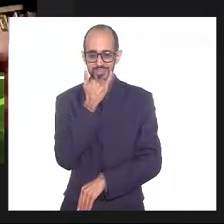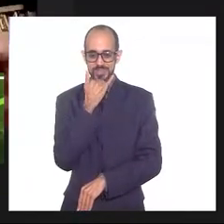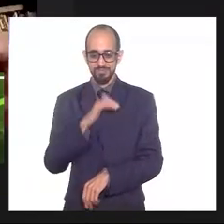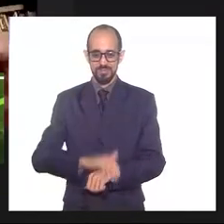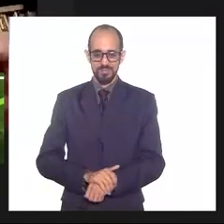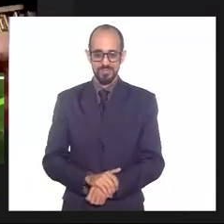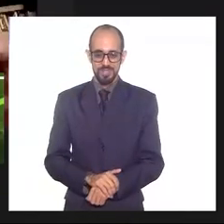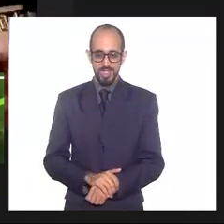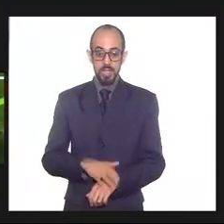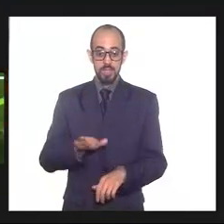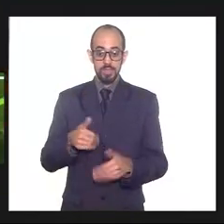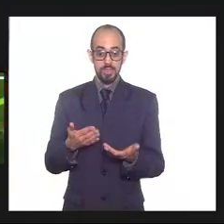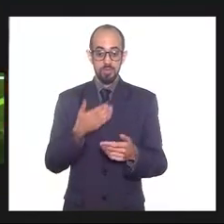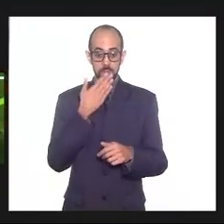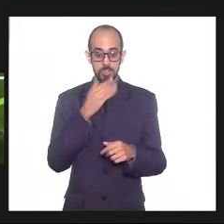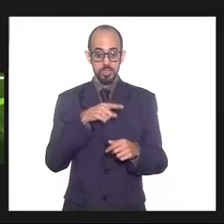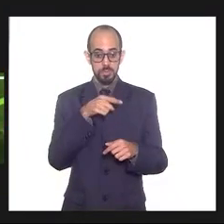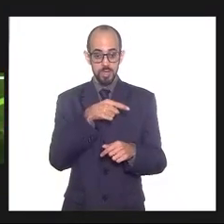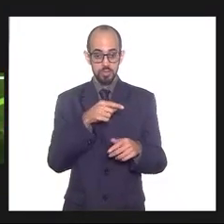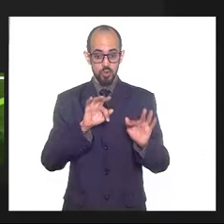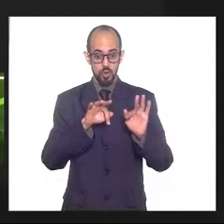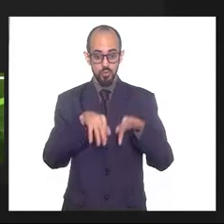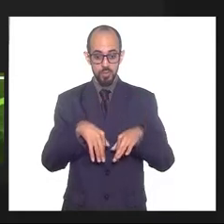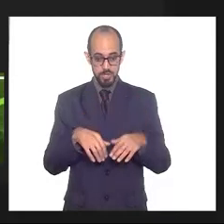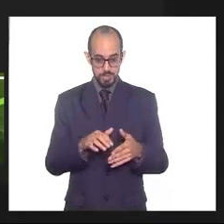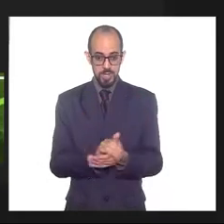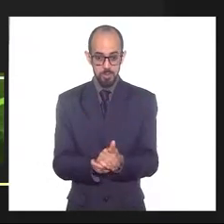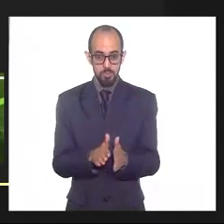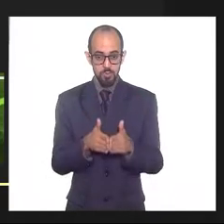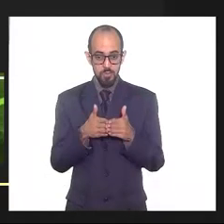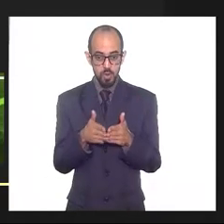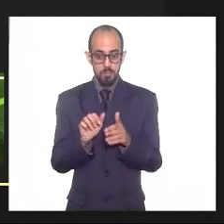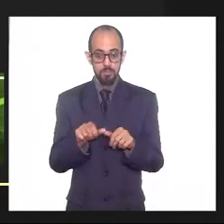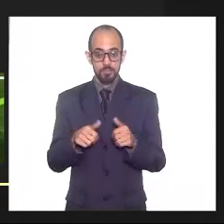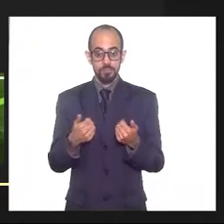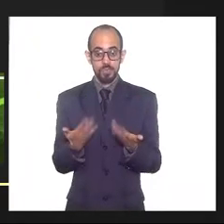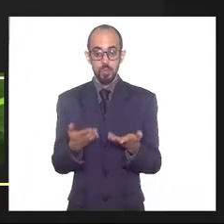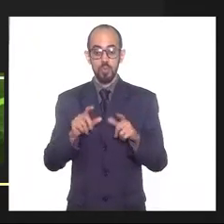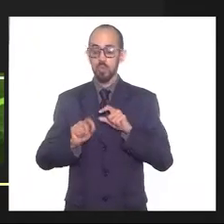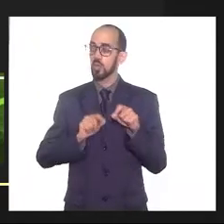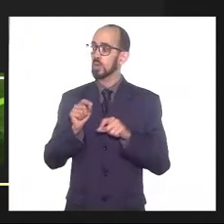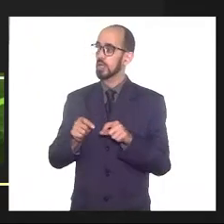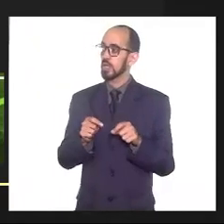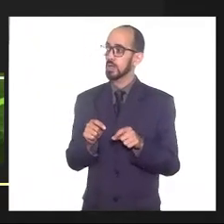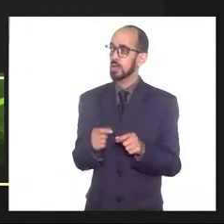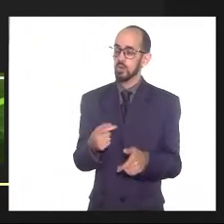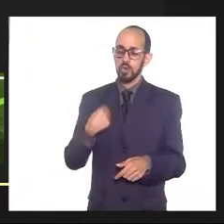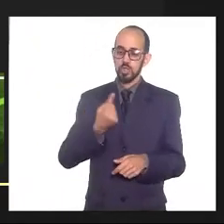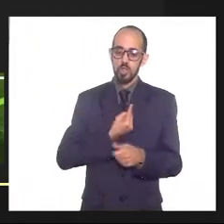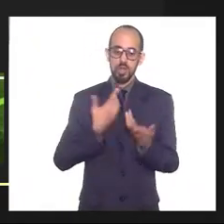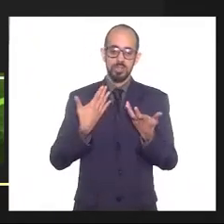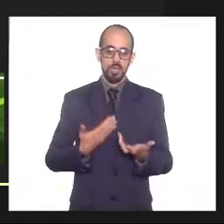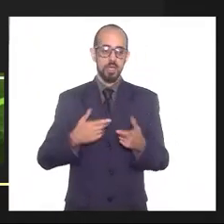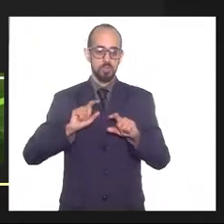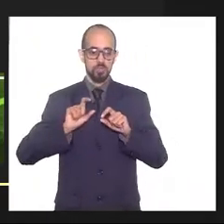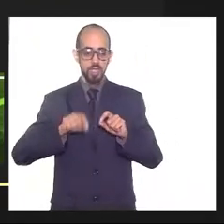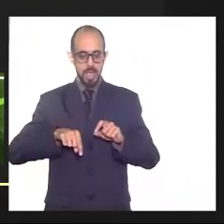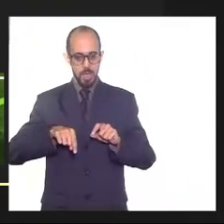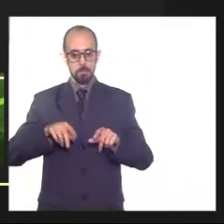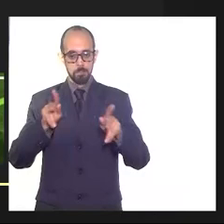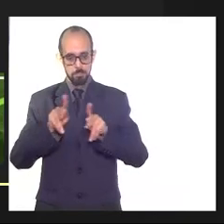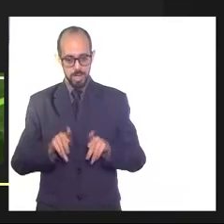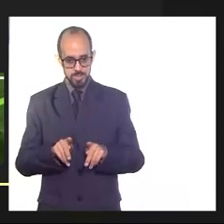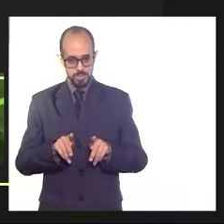então eu vou pedir só para o senhor concluir por favor segue é mas é isso que a gente quer é paz